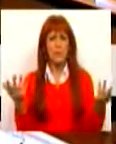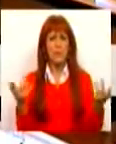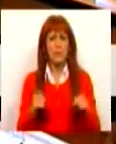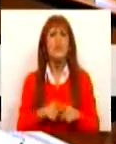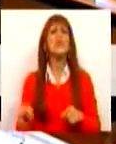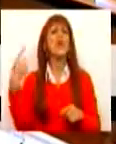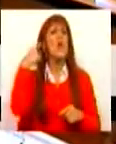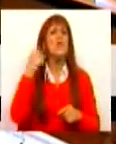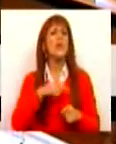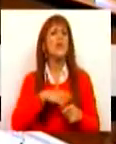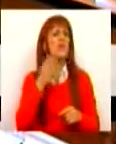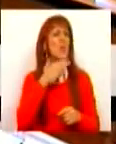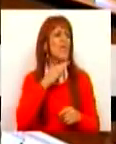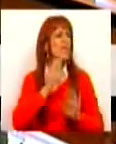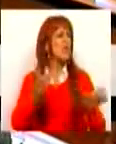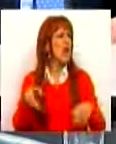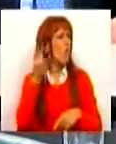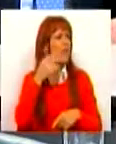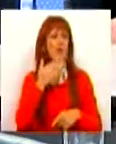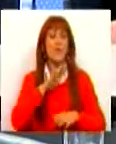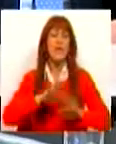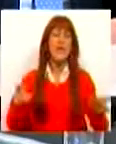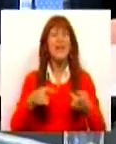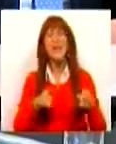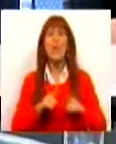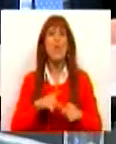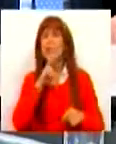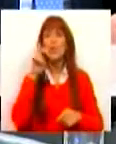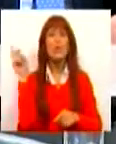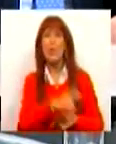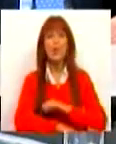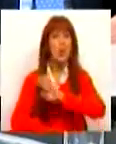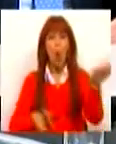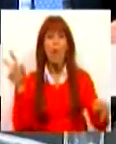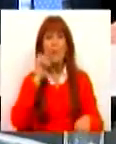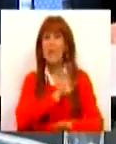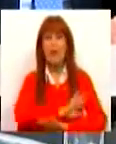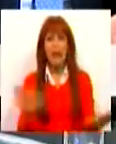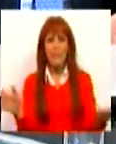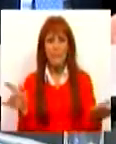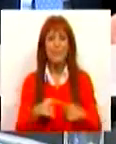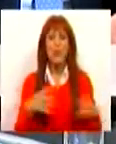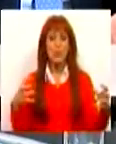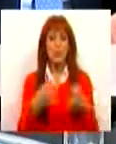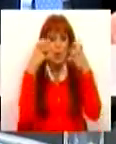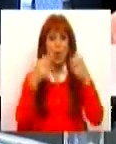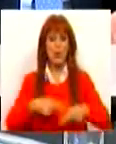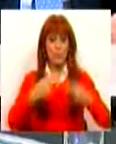Já ouvimos o suficiente, já ouvimos, e nem sequer vamos responder ao que ouvimos. Os